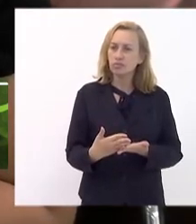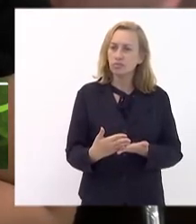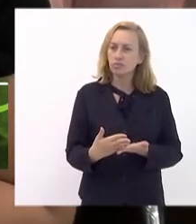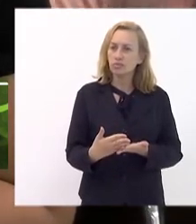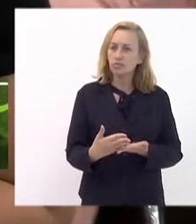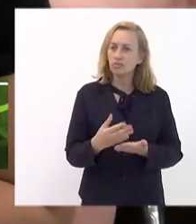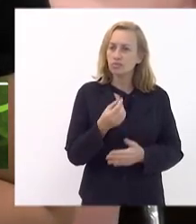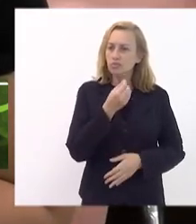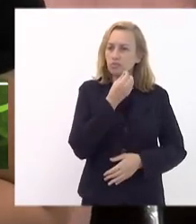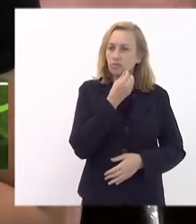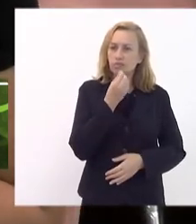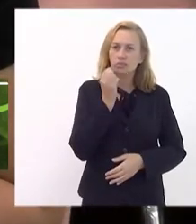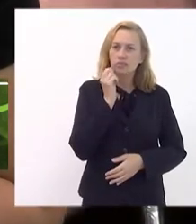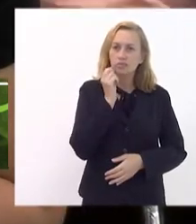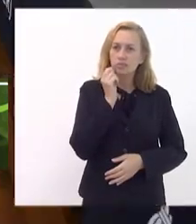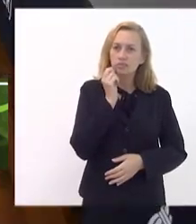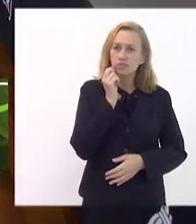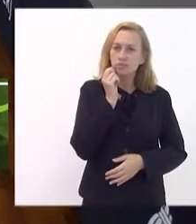setembro, né?